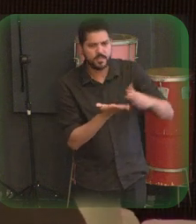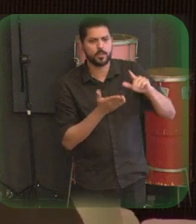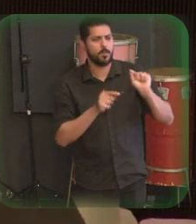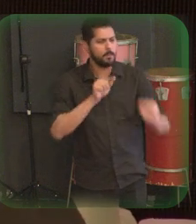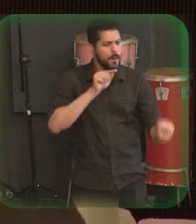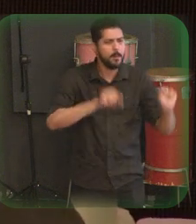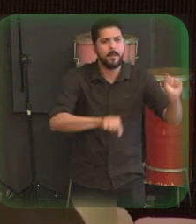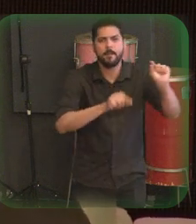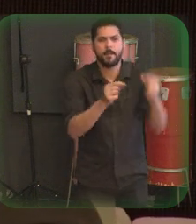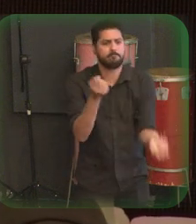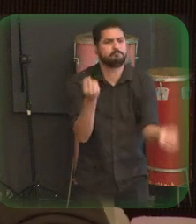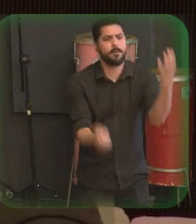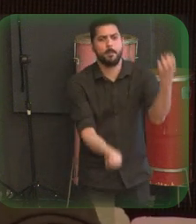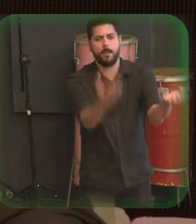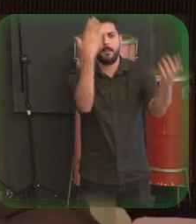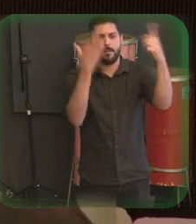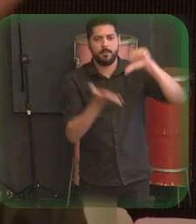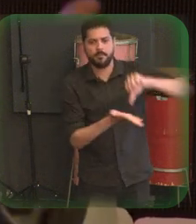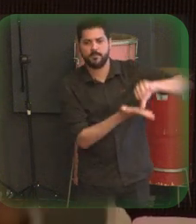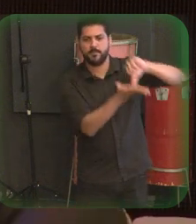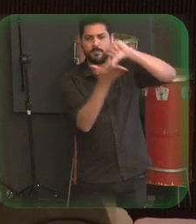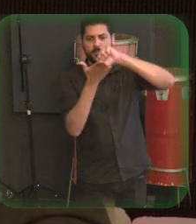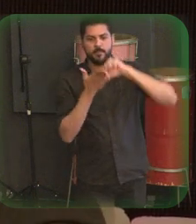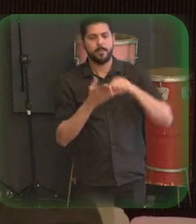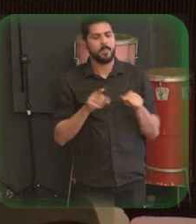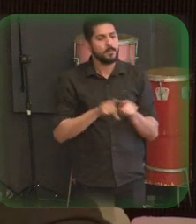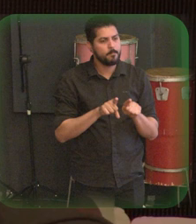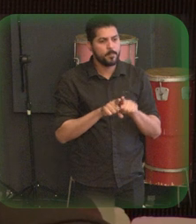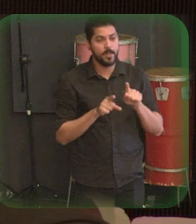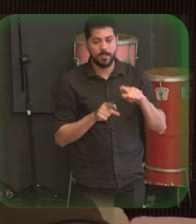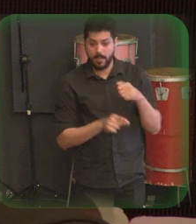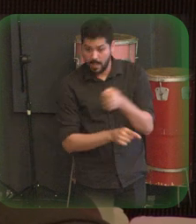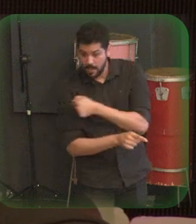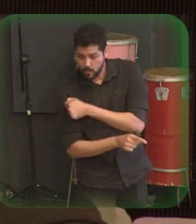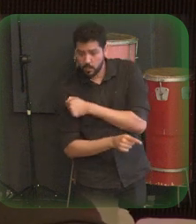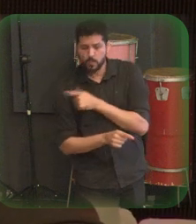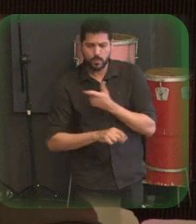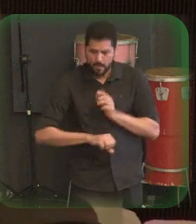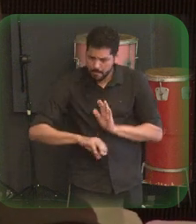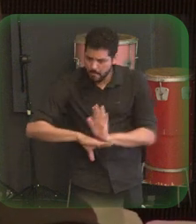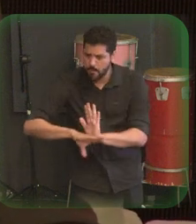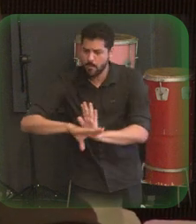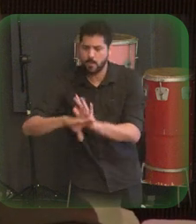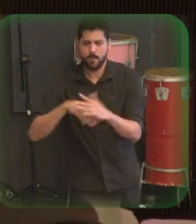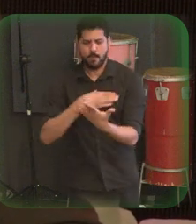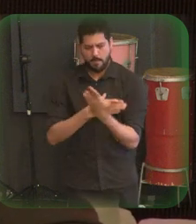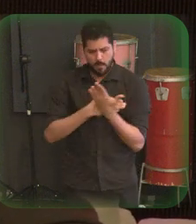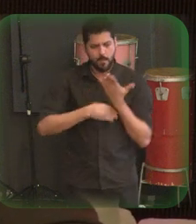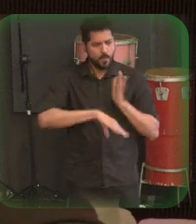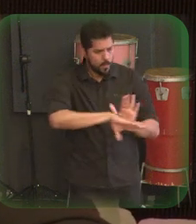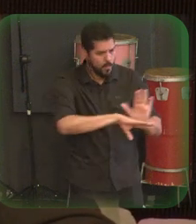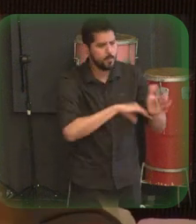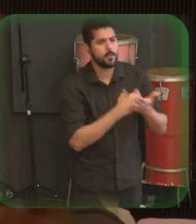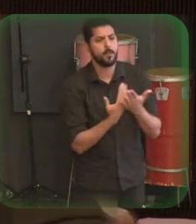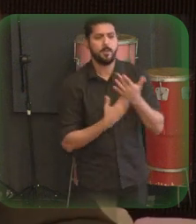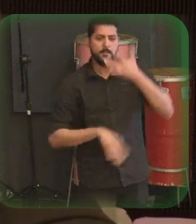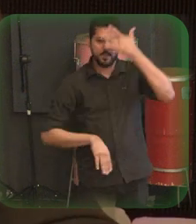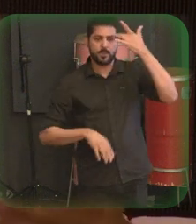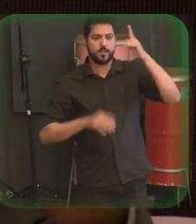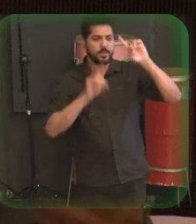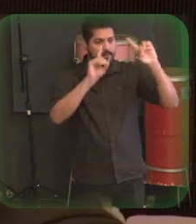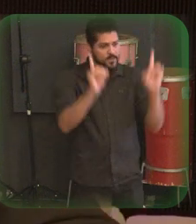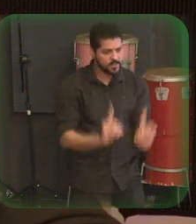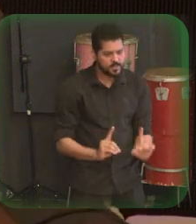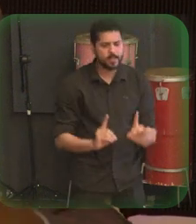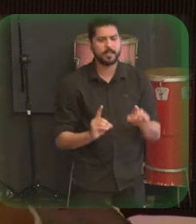onde estudantes apoiam colegas com deficiência, né, pessoas com